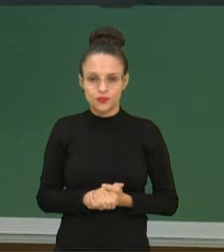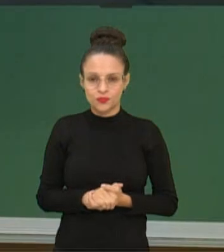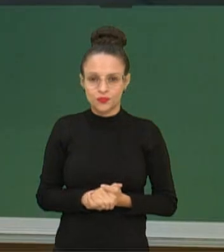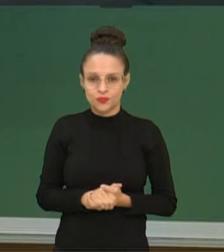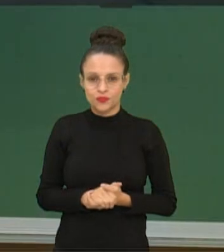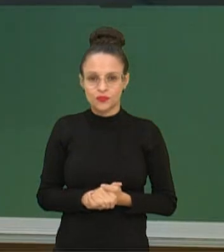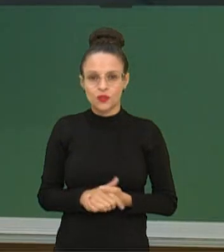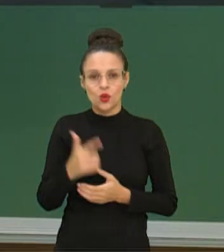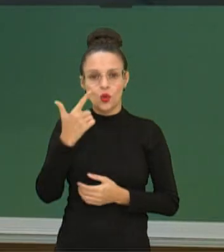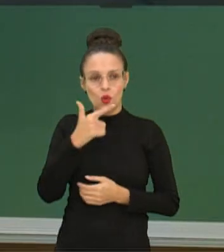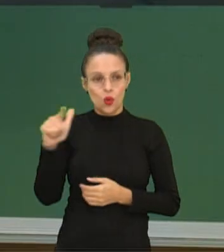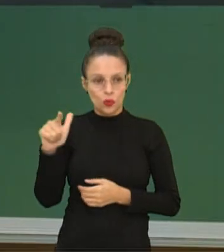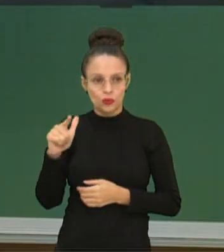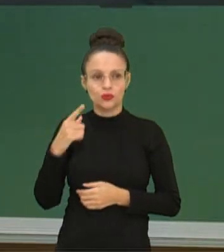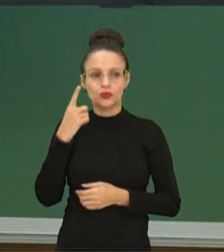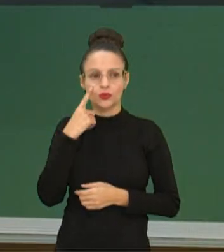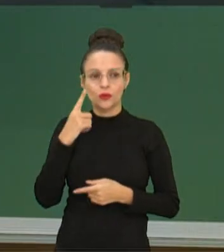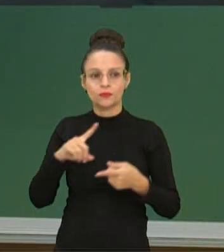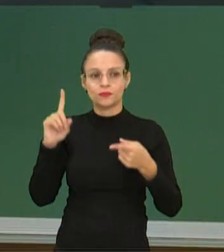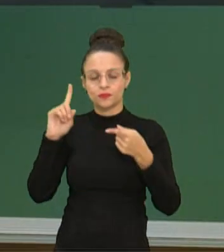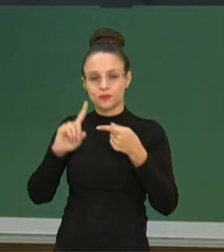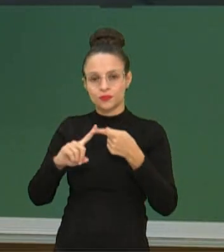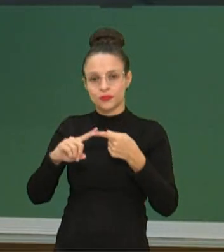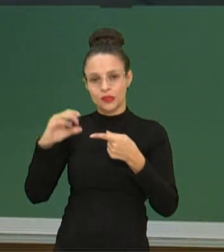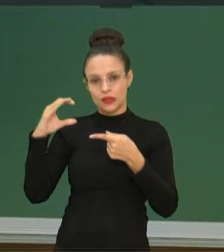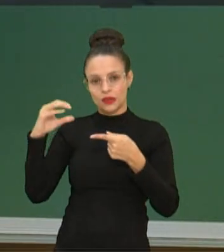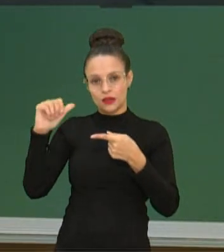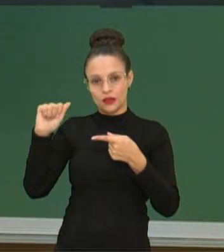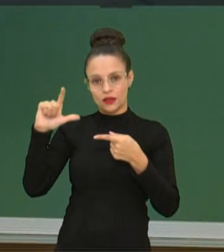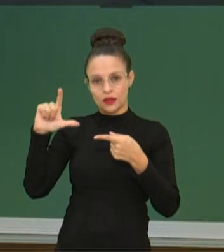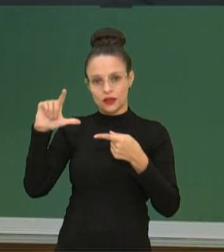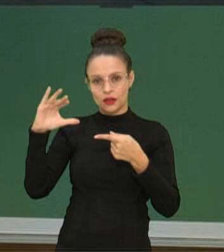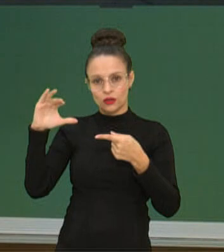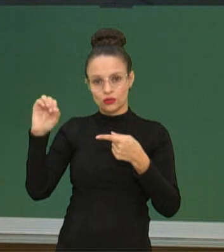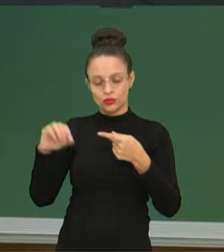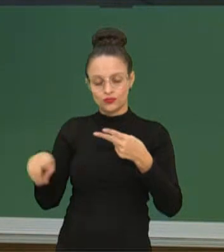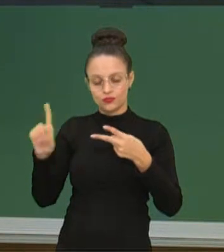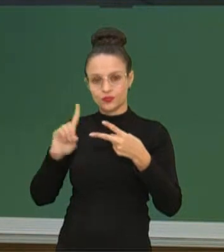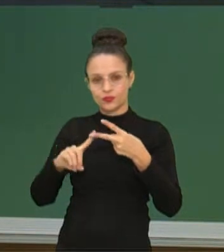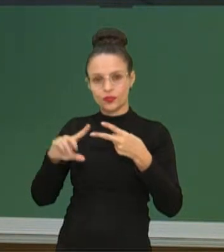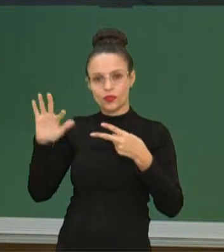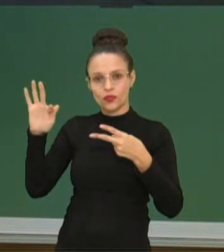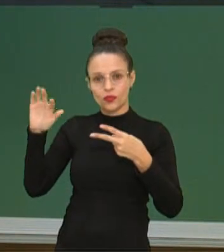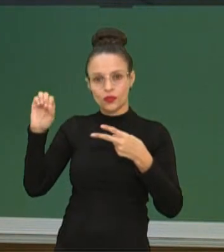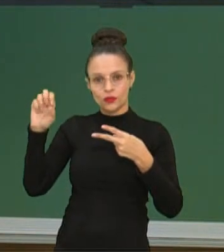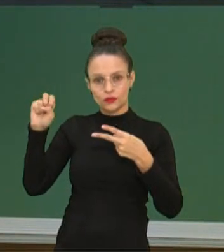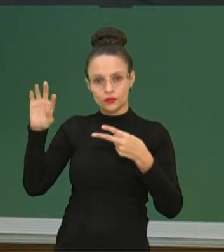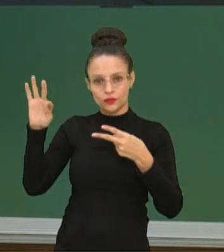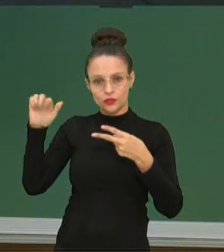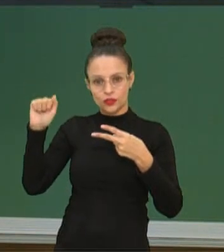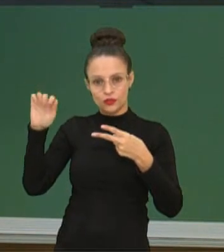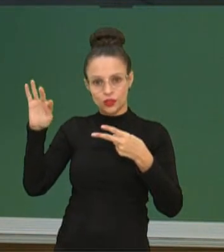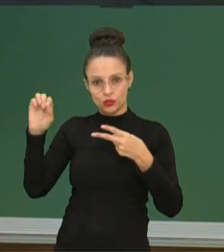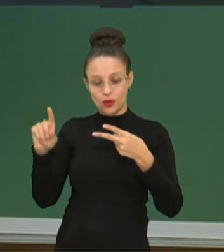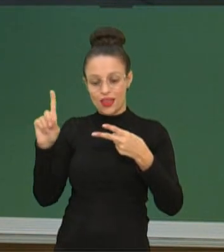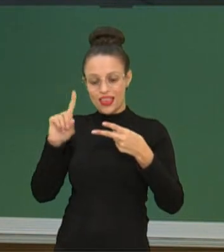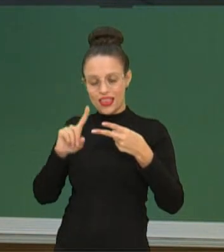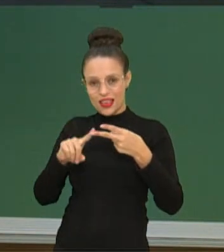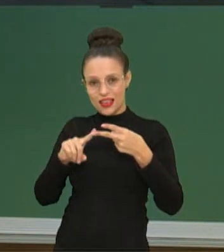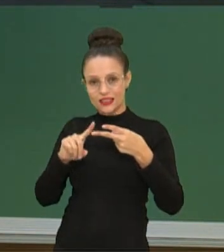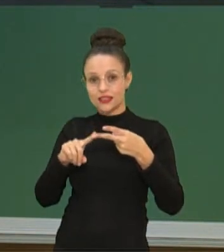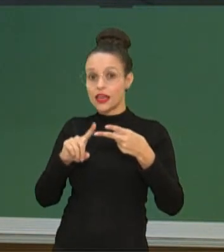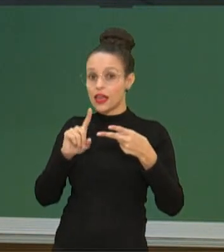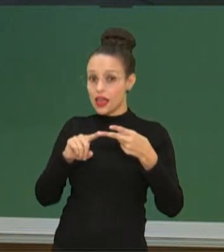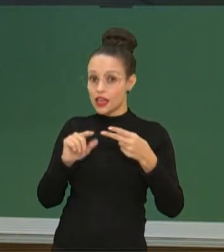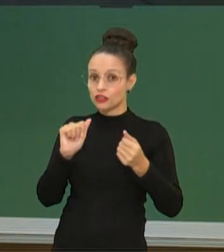Outros minerais aqui, cálcio e fosfato. O fosfato nada mais é do que o fósforo unido com o oxigênio,